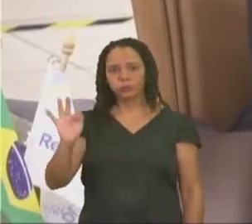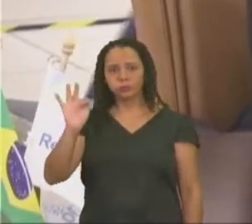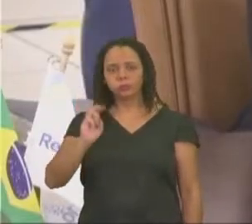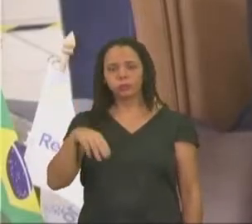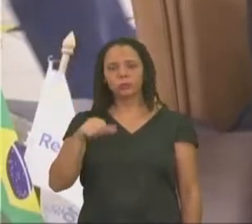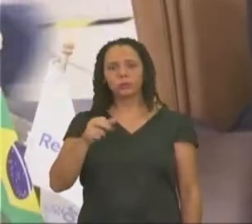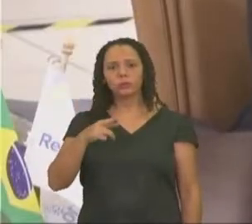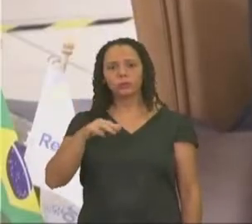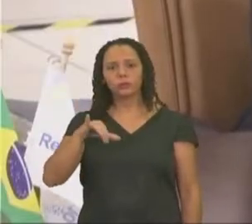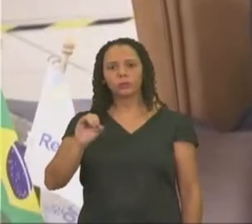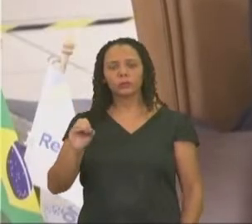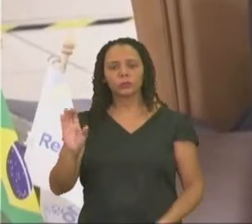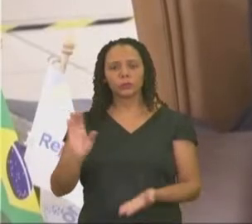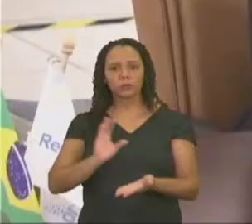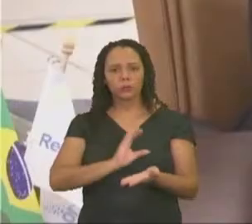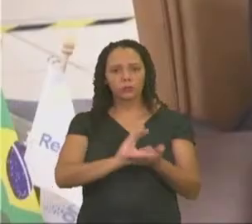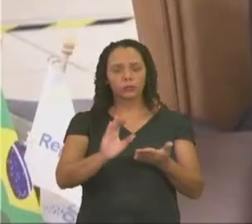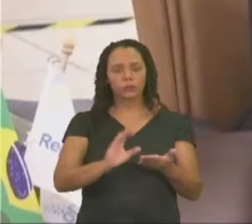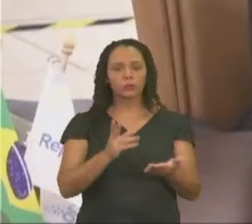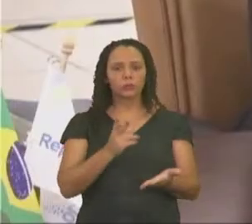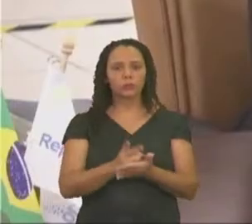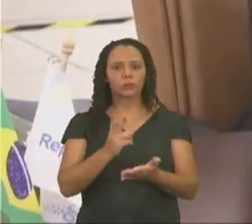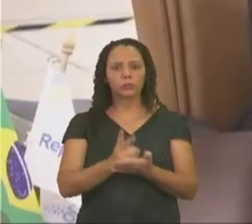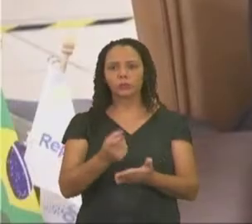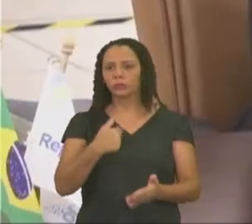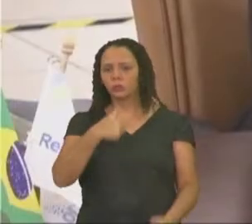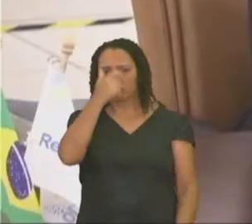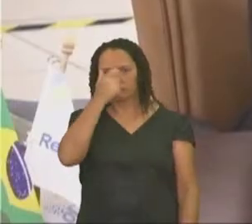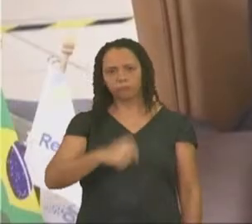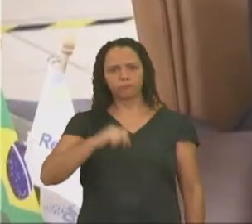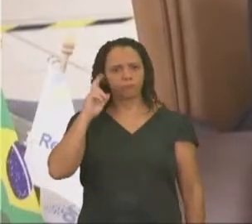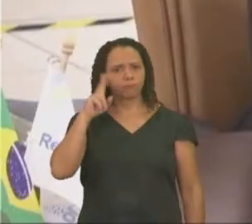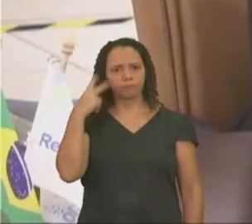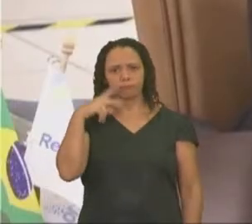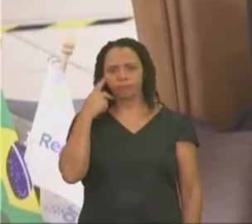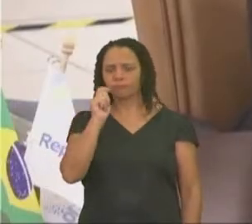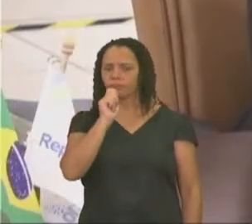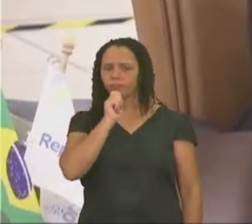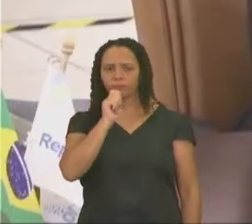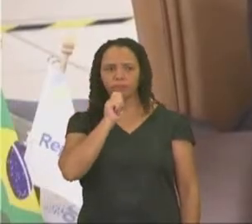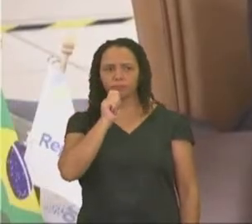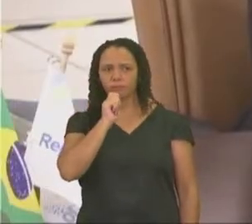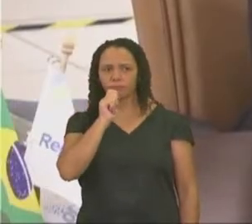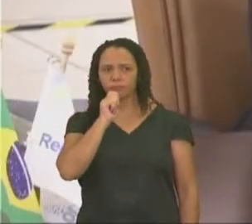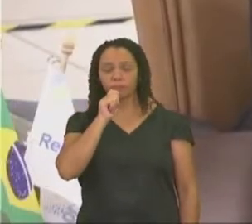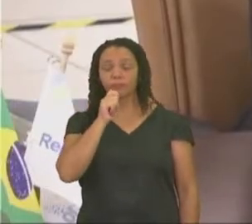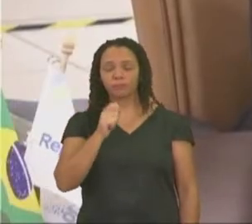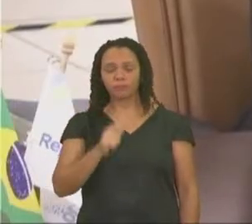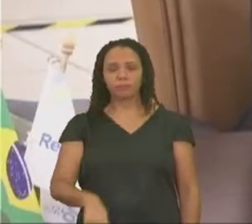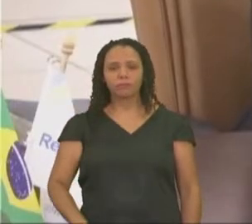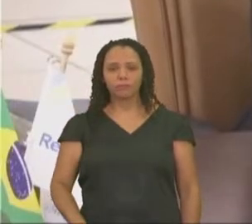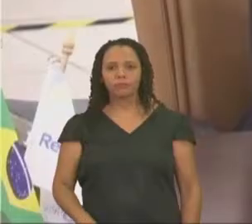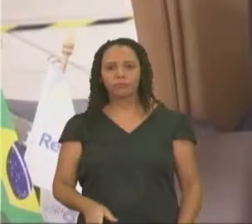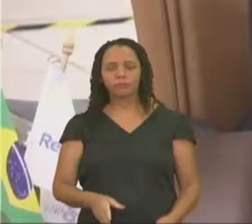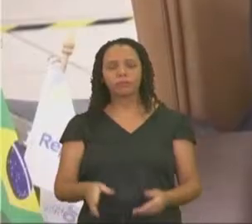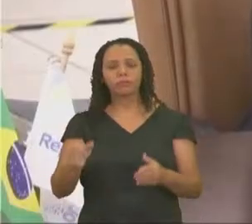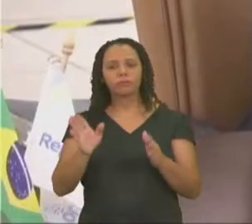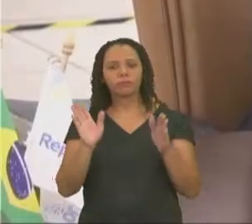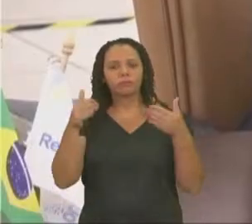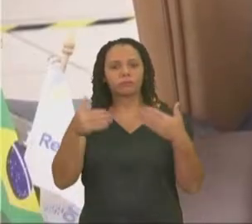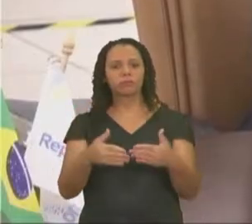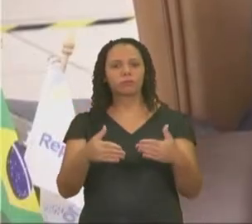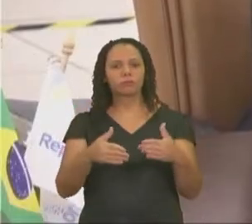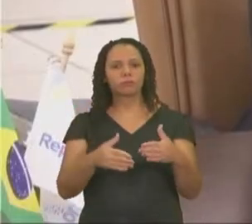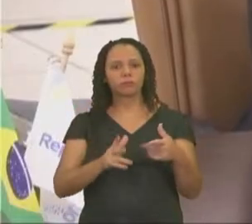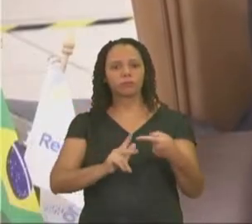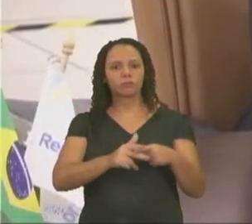gente, mesmo quando eu não era vereador ainda. Então, foi destinado aí 300 mil para a reforma do campo do Jardim